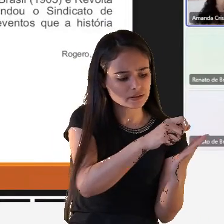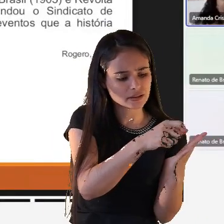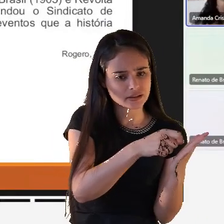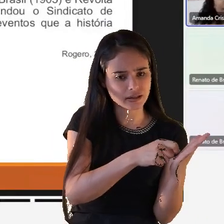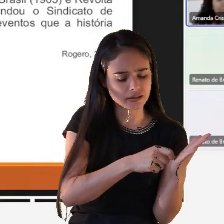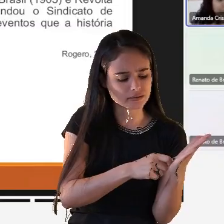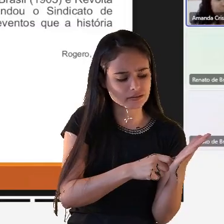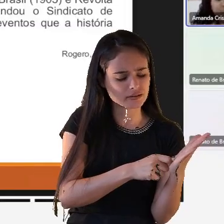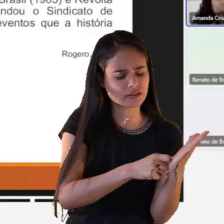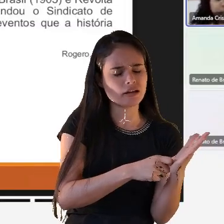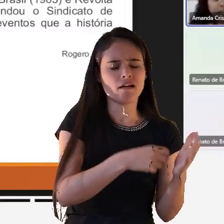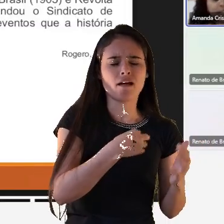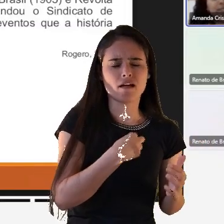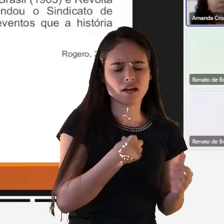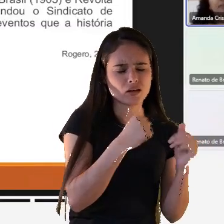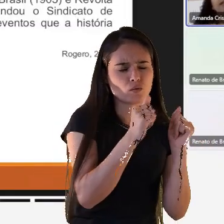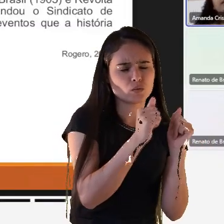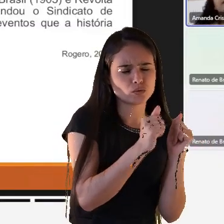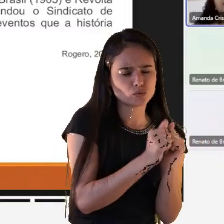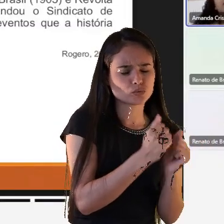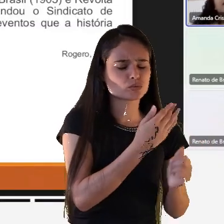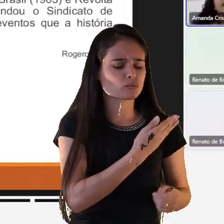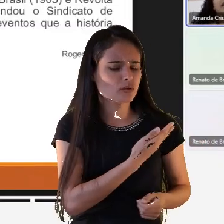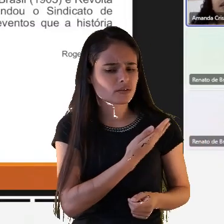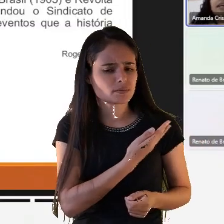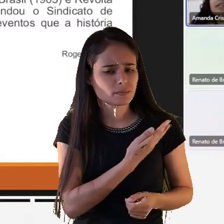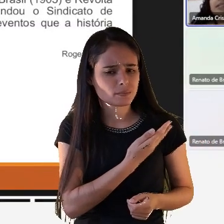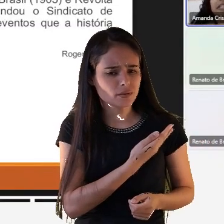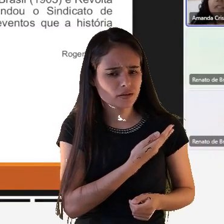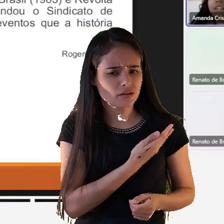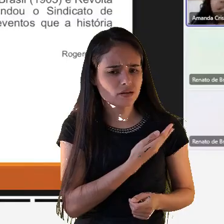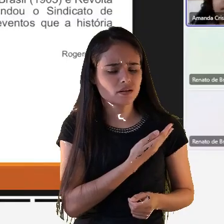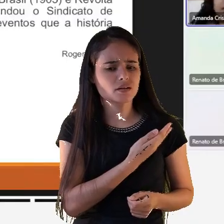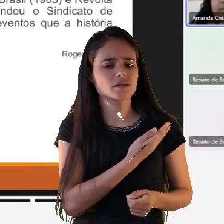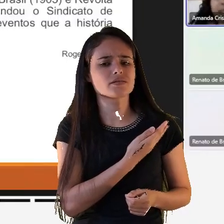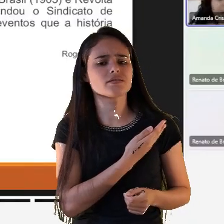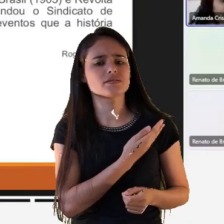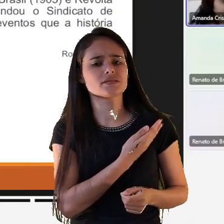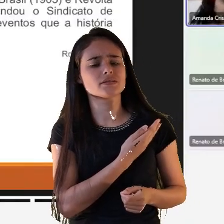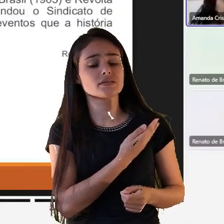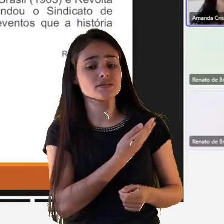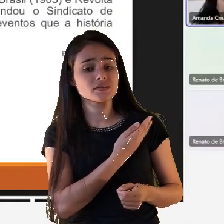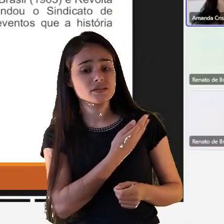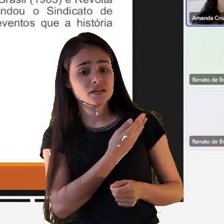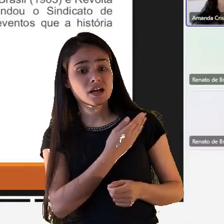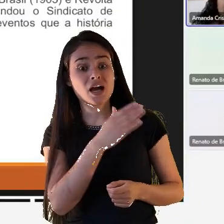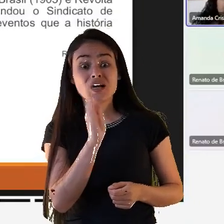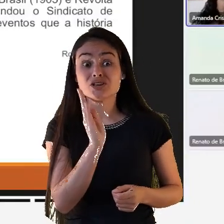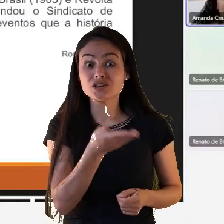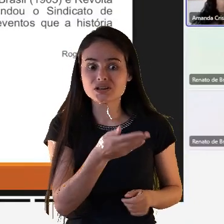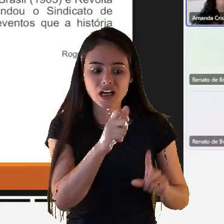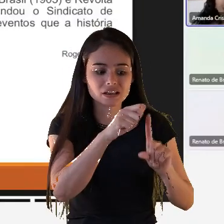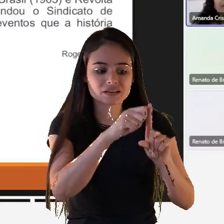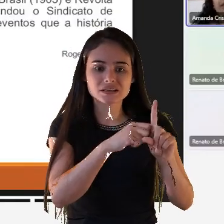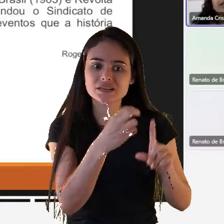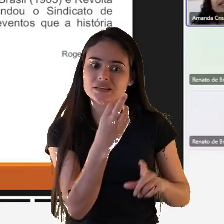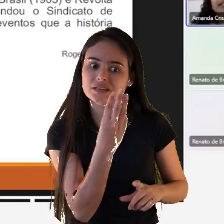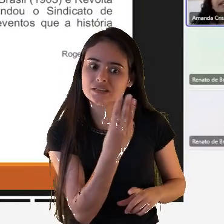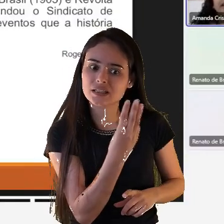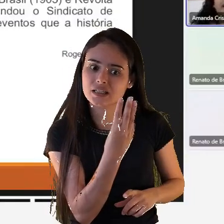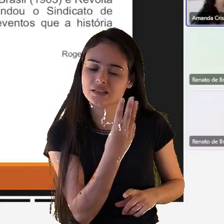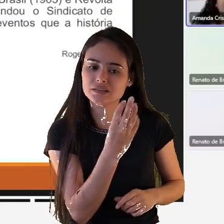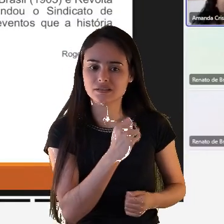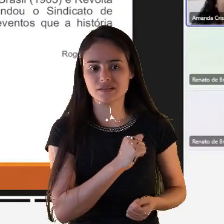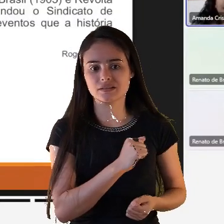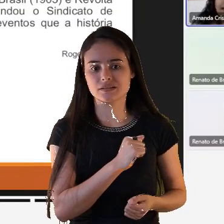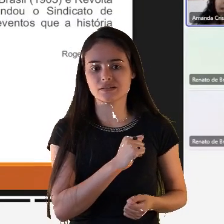ela, mas ela fala pelas companheiras também, estava há 3 meses sem confessar, né? E